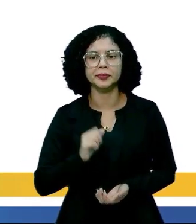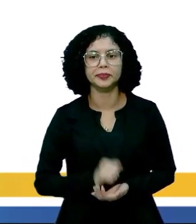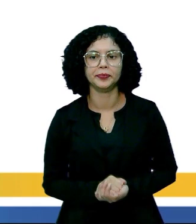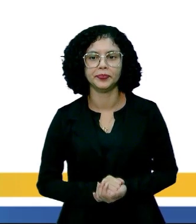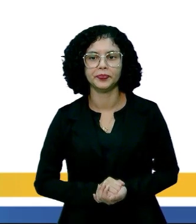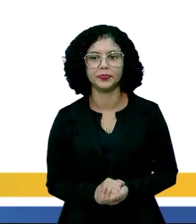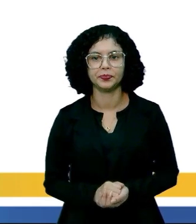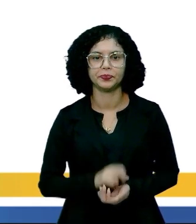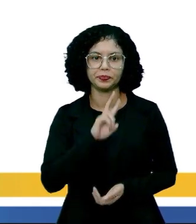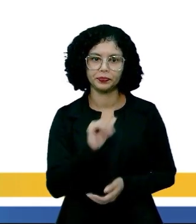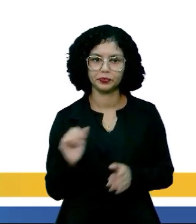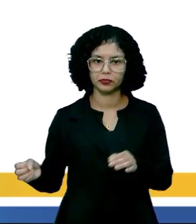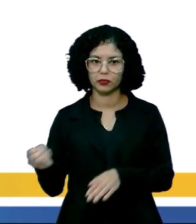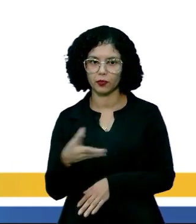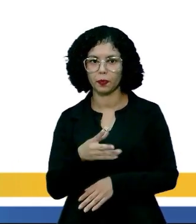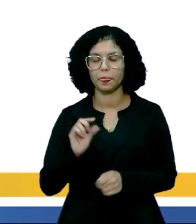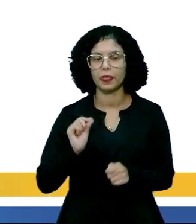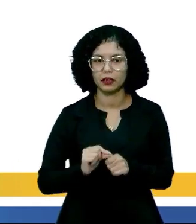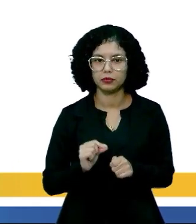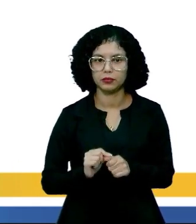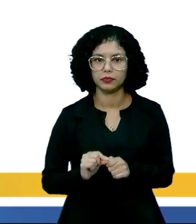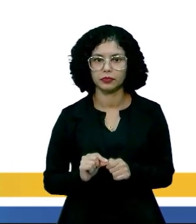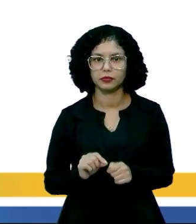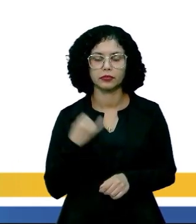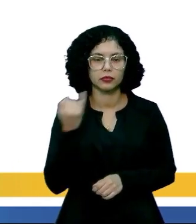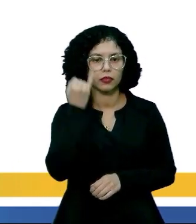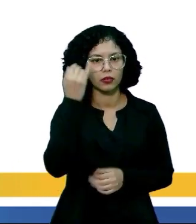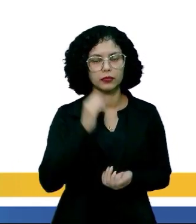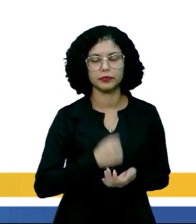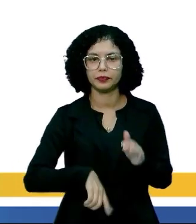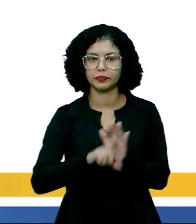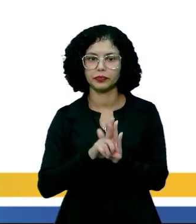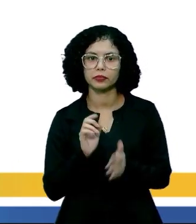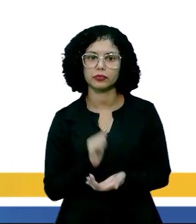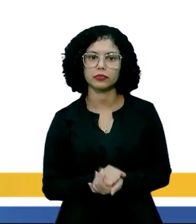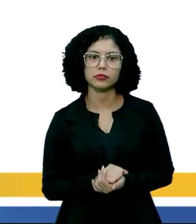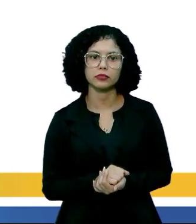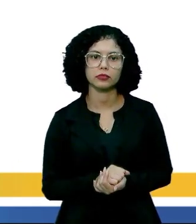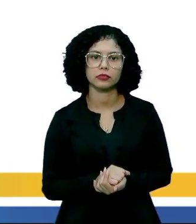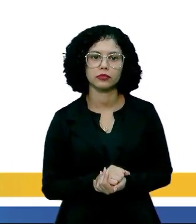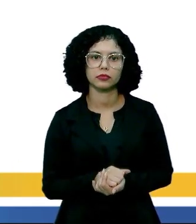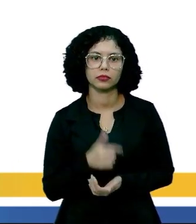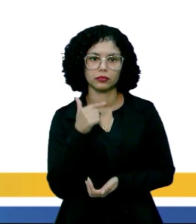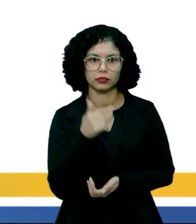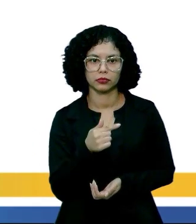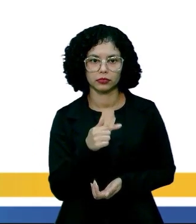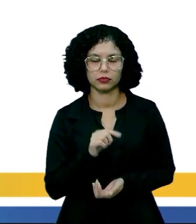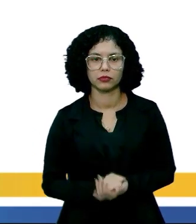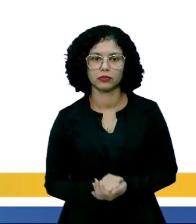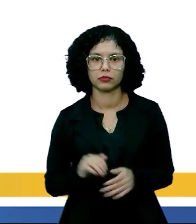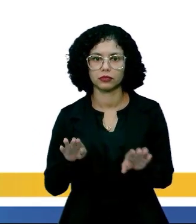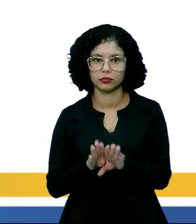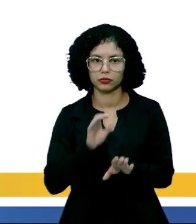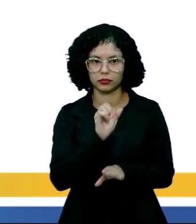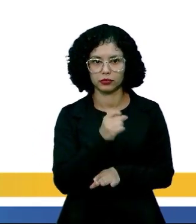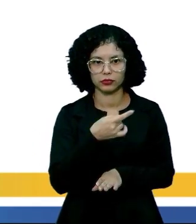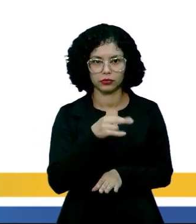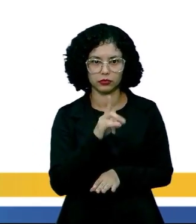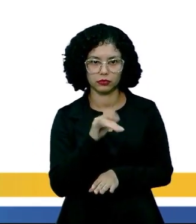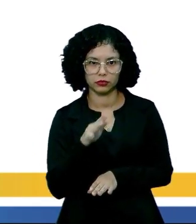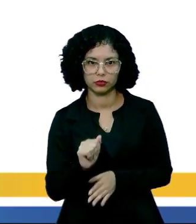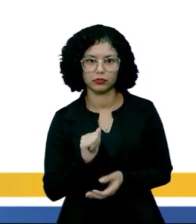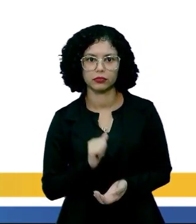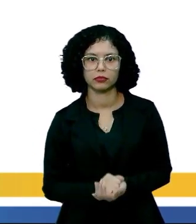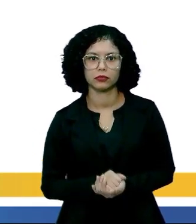1885, vai ser formulada uma das principais leis, né? Que é a Lei do Sexagenário, também conhecida como